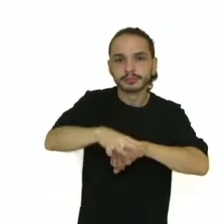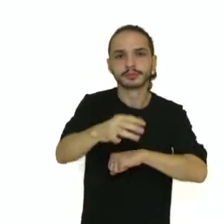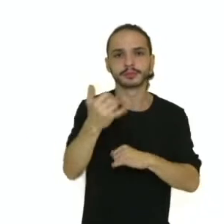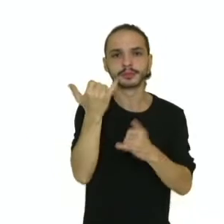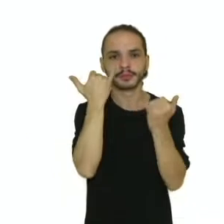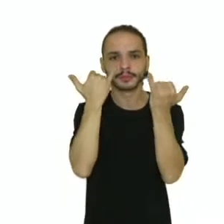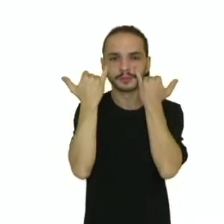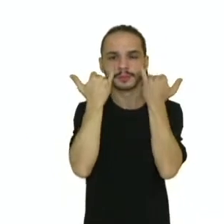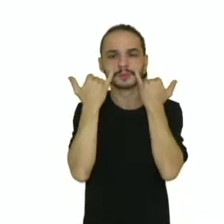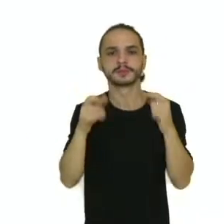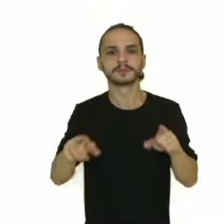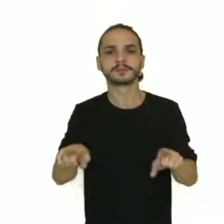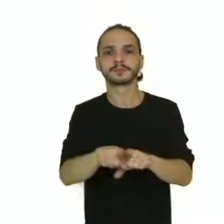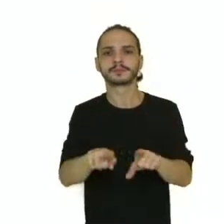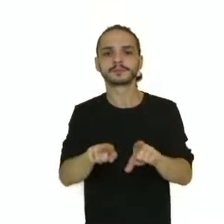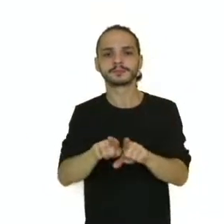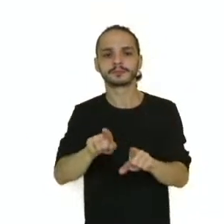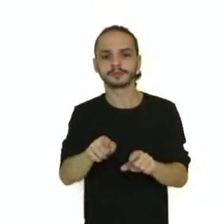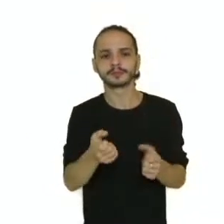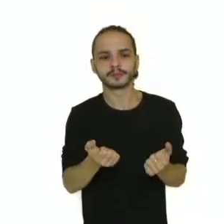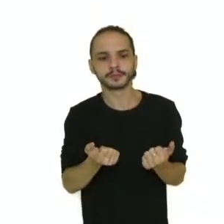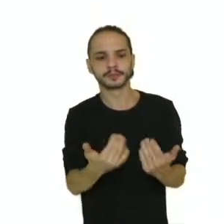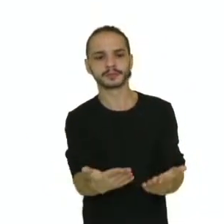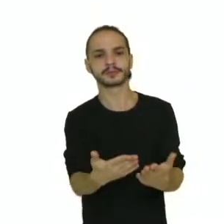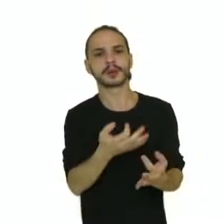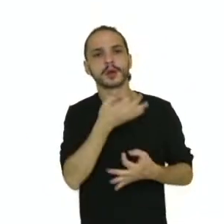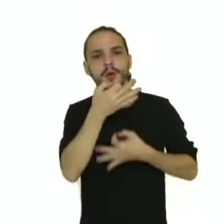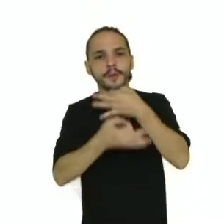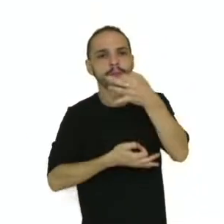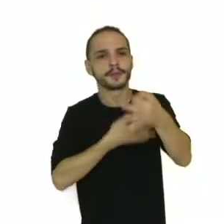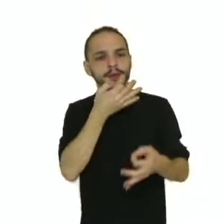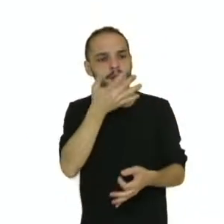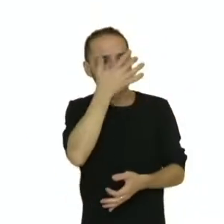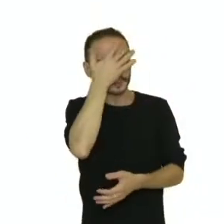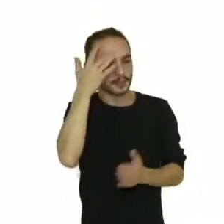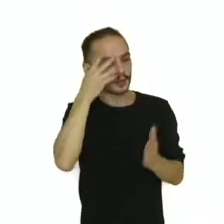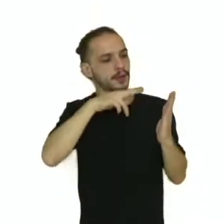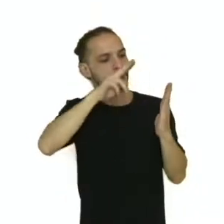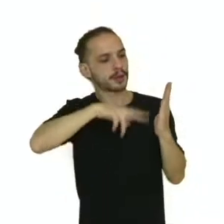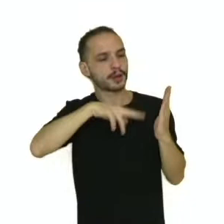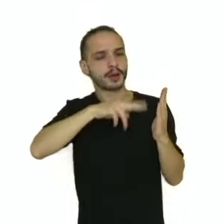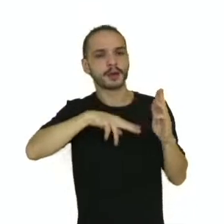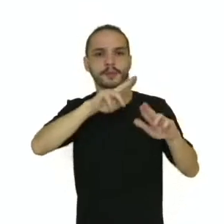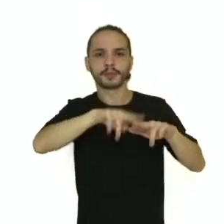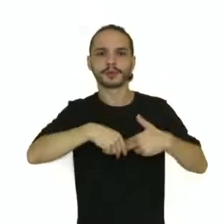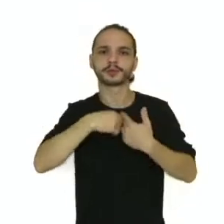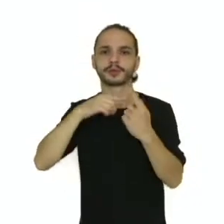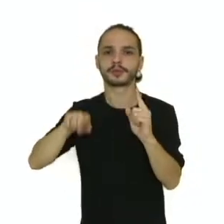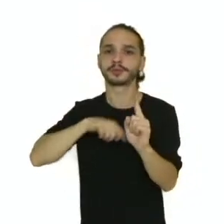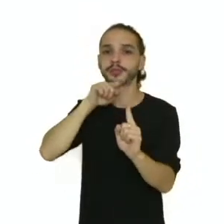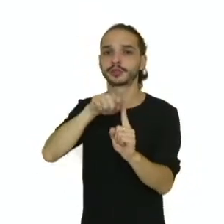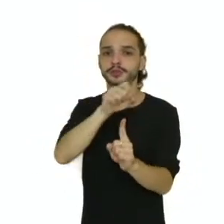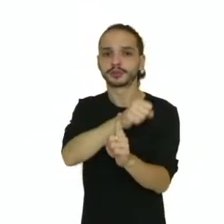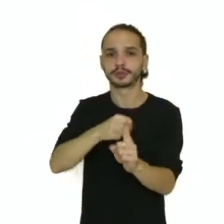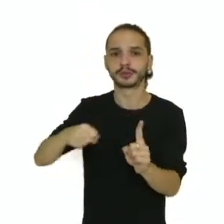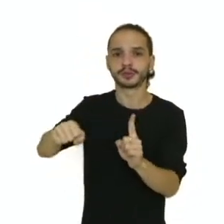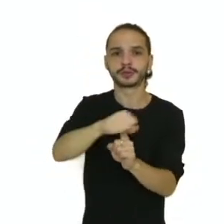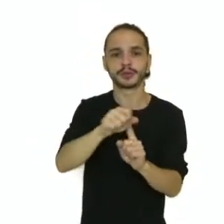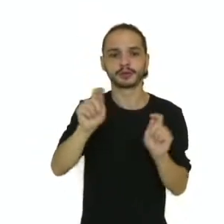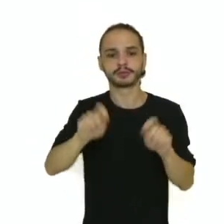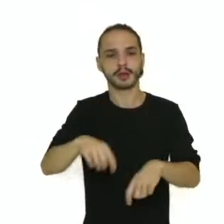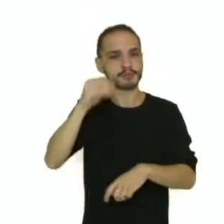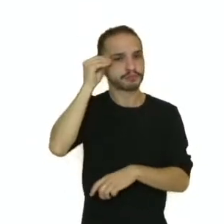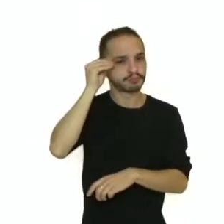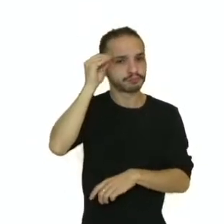prevê criar uma opinião dos leitores. Daí sua função social muito importante de formadora de